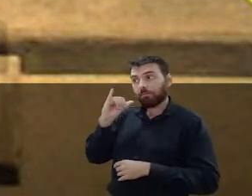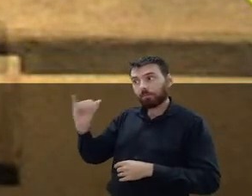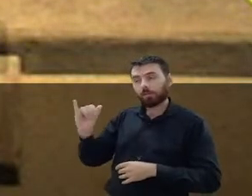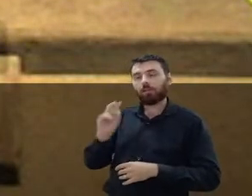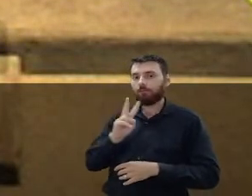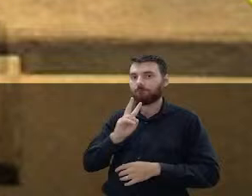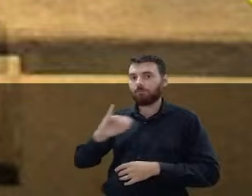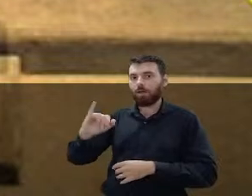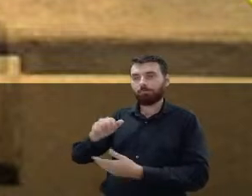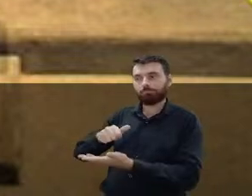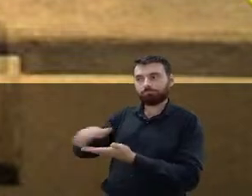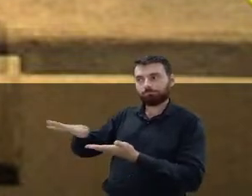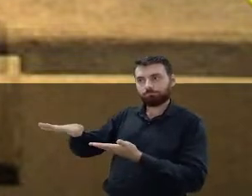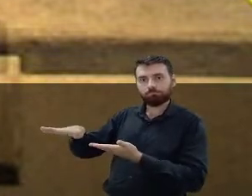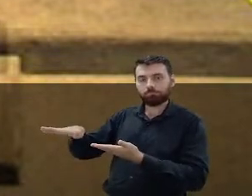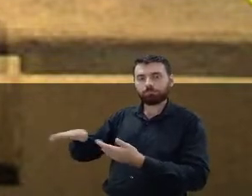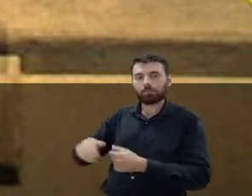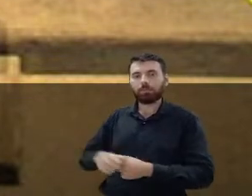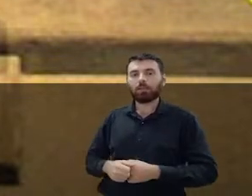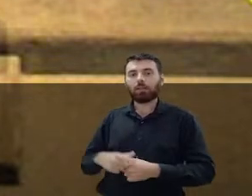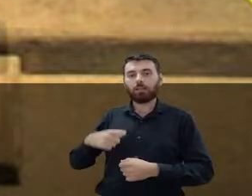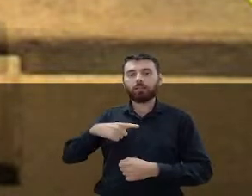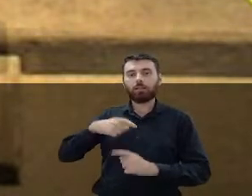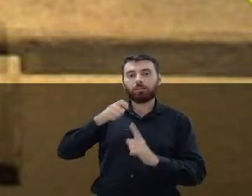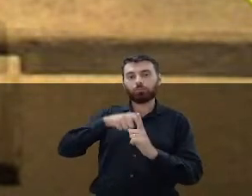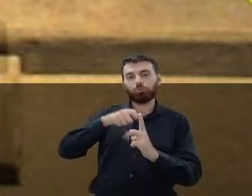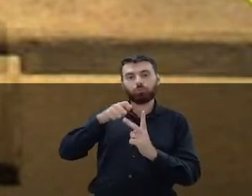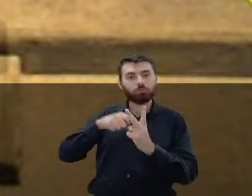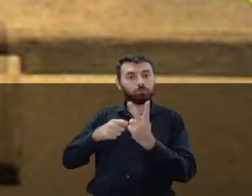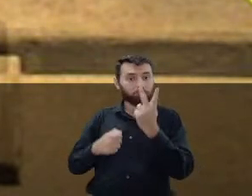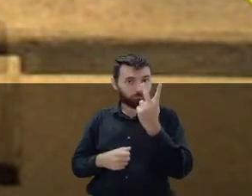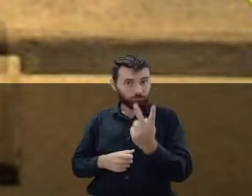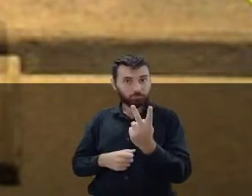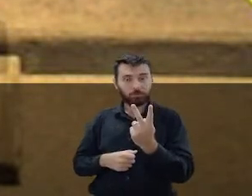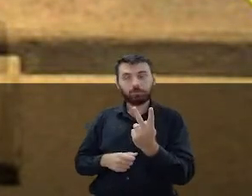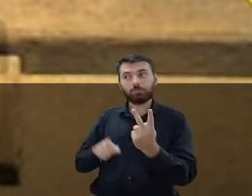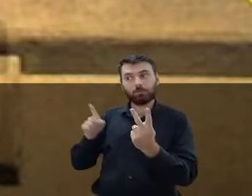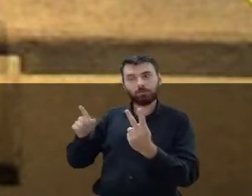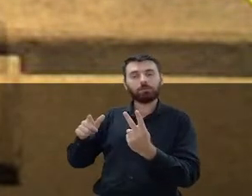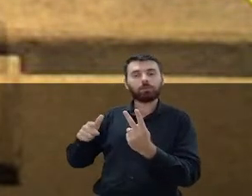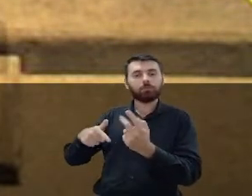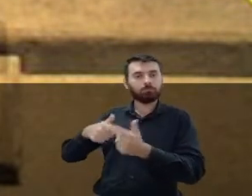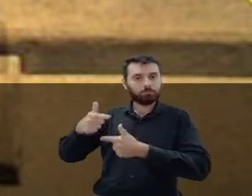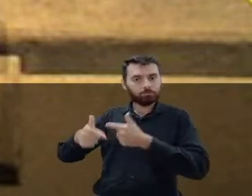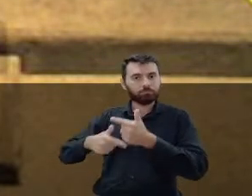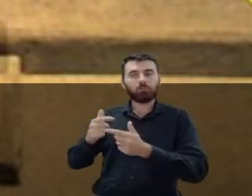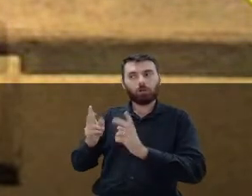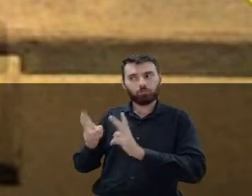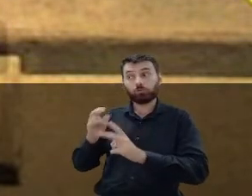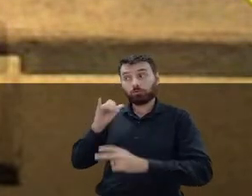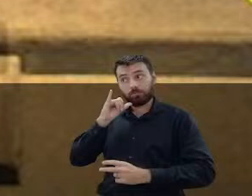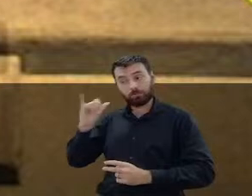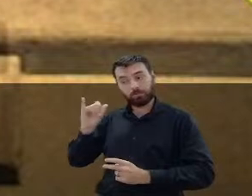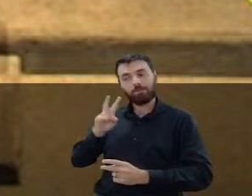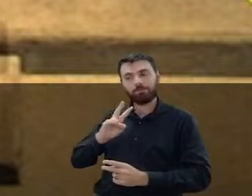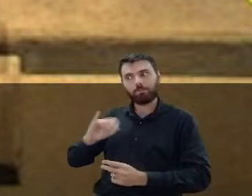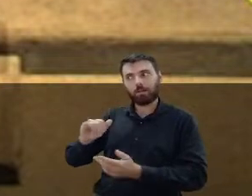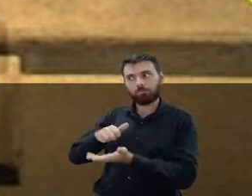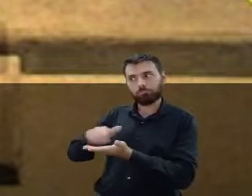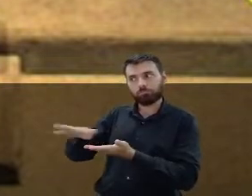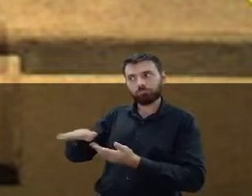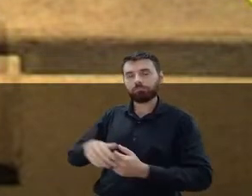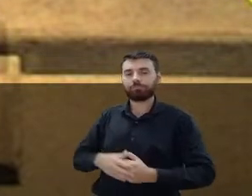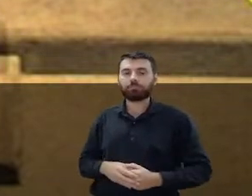trabalhando. Ela deu um aviso prévio de mais de 2 meses. Na verdade, a gente pede... E quando saiu,